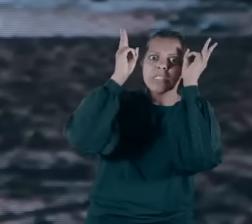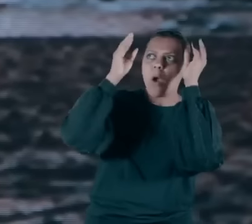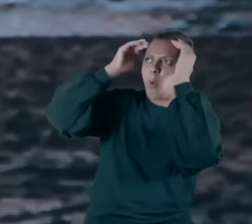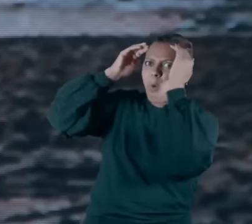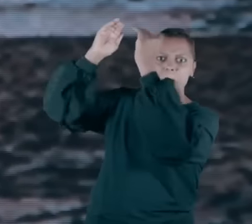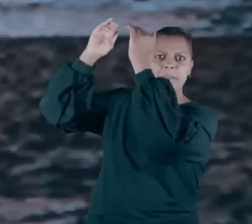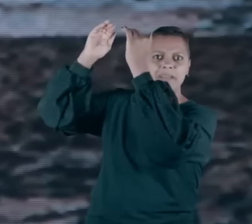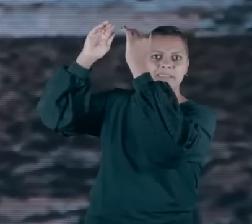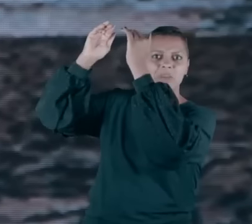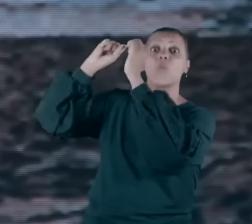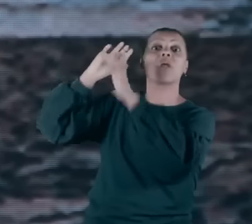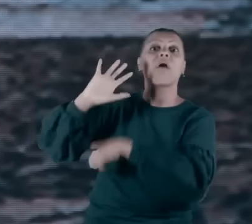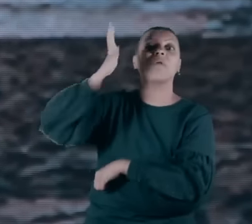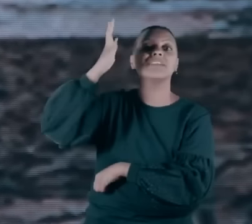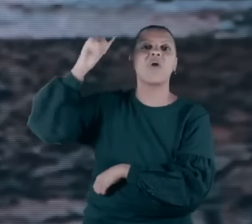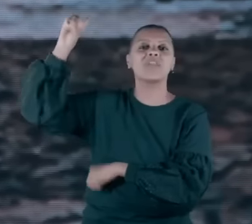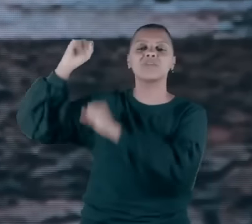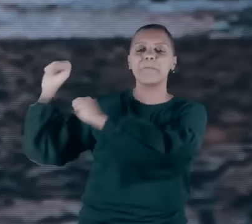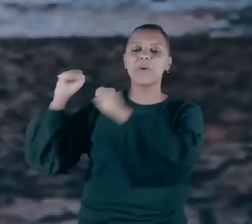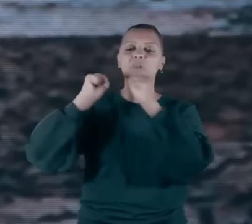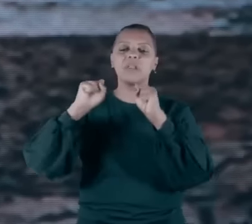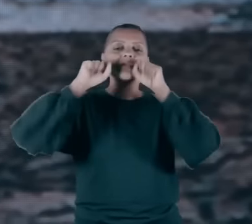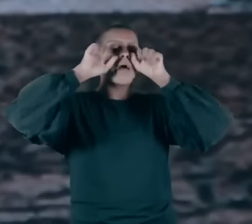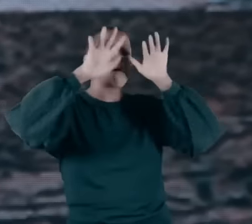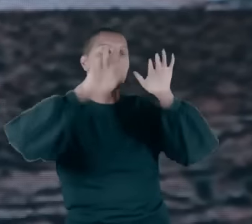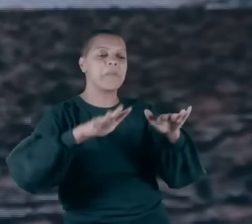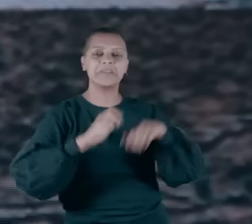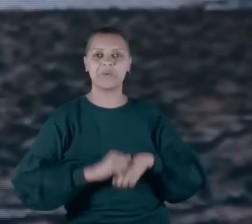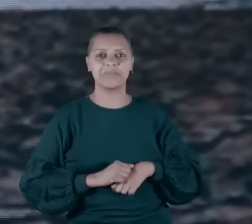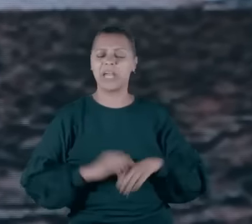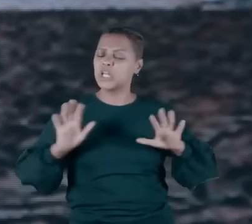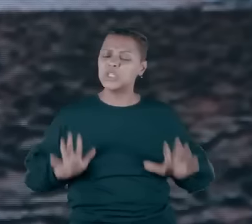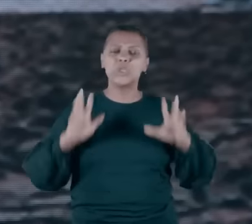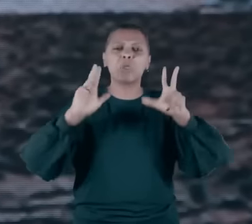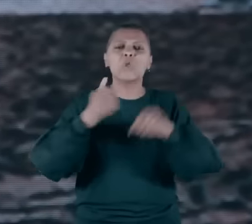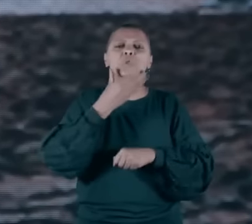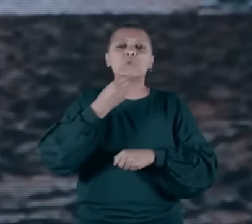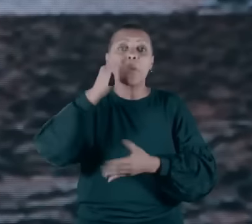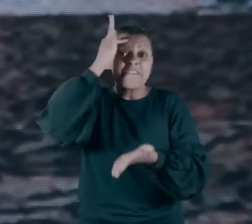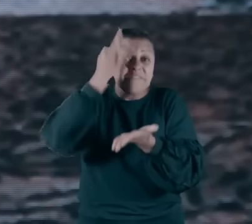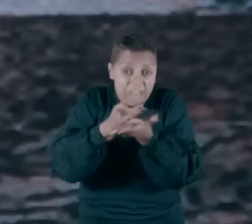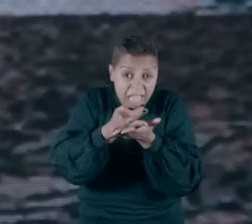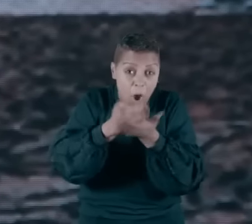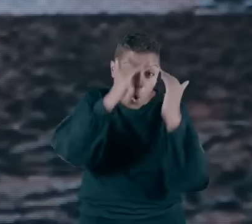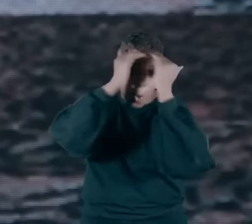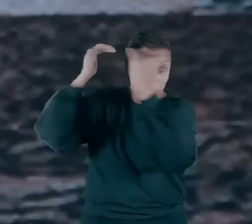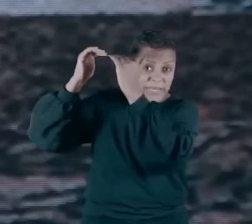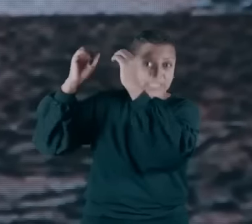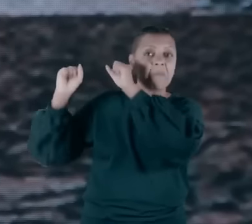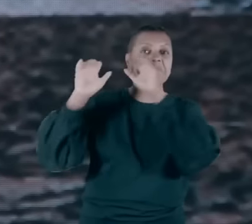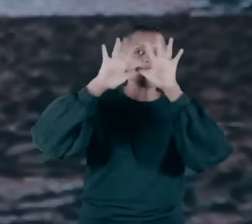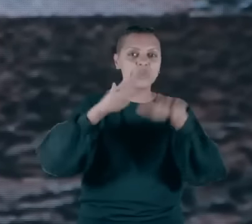obedeceu Deus usou poderosamente foi assim com todos esses homens da fé não pense que não vai ser assim com